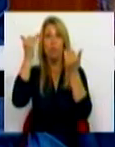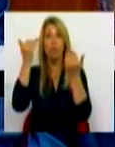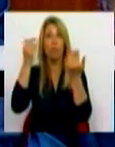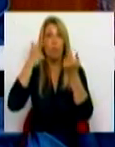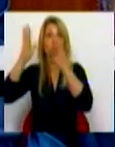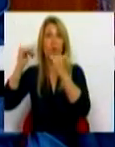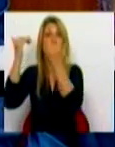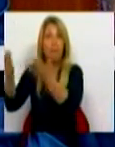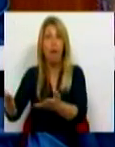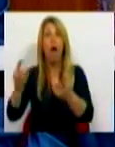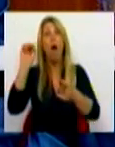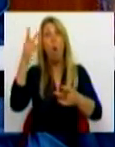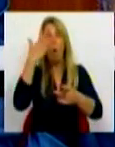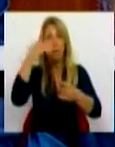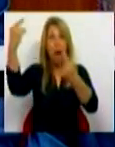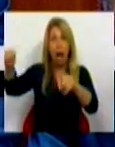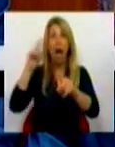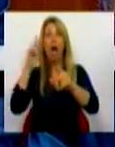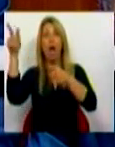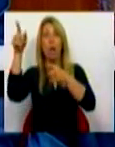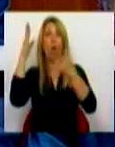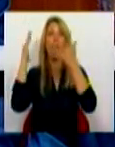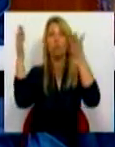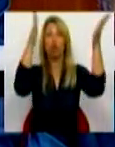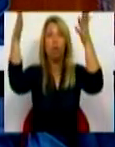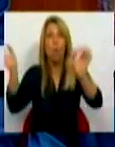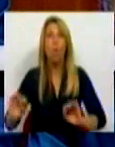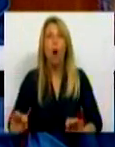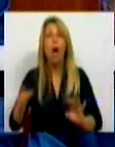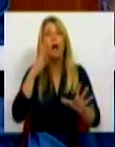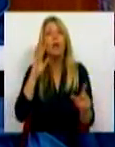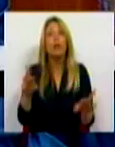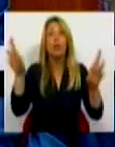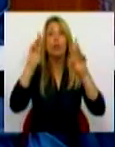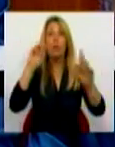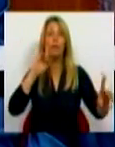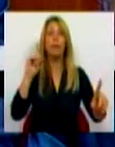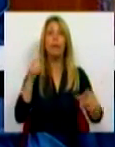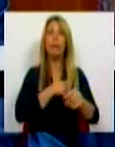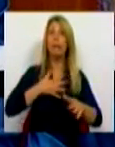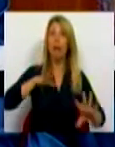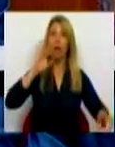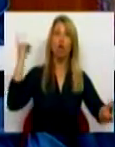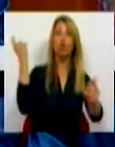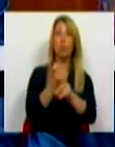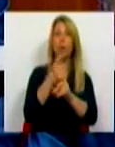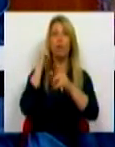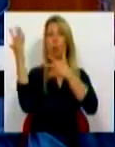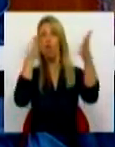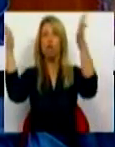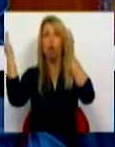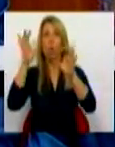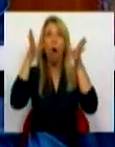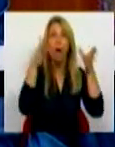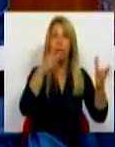distraídas. Se algo de ilegal existia, espero que a entidade supervisora não tivesse andado distraída e, portanto, que tudo